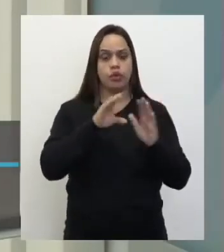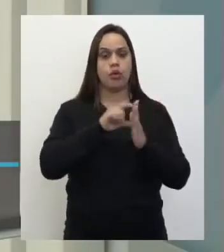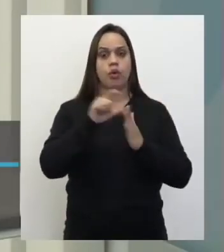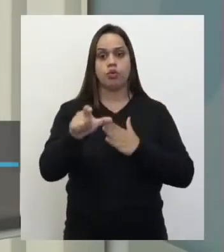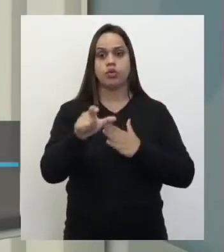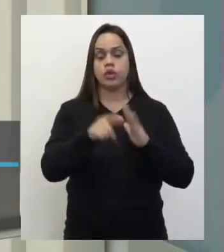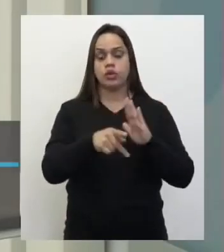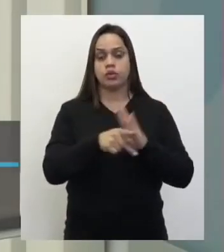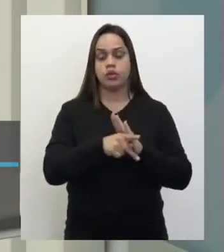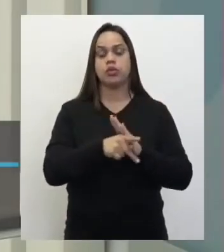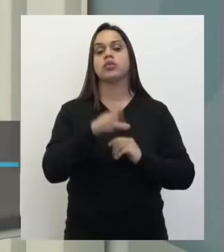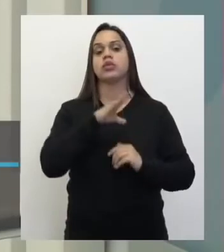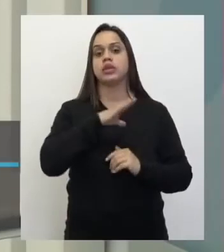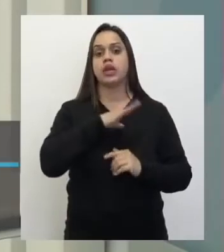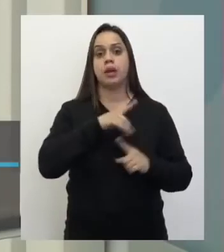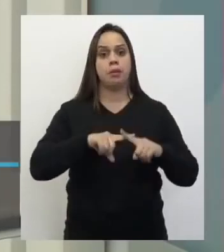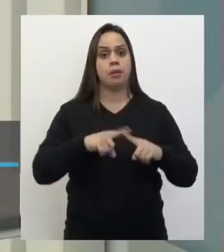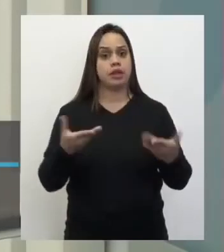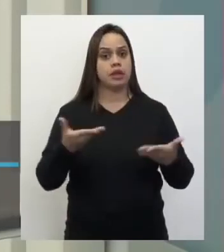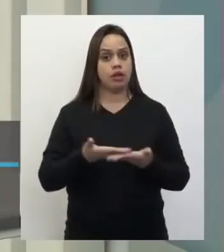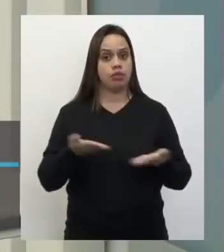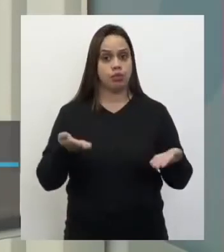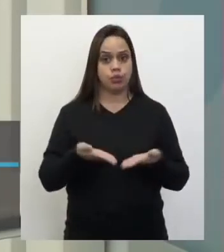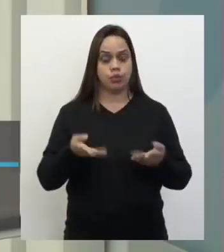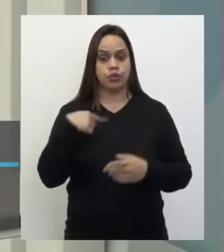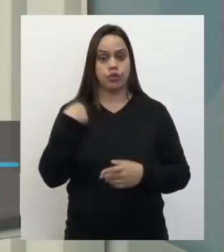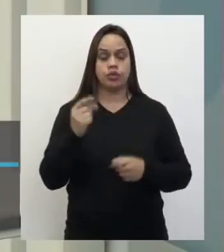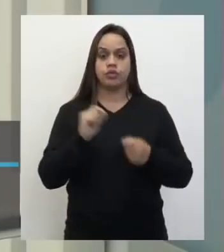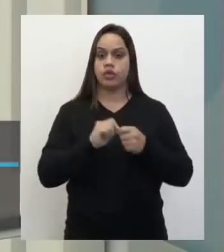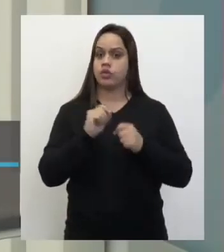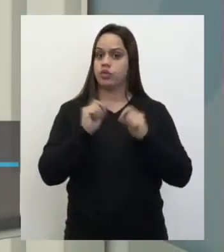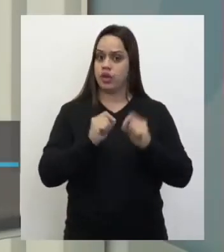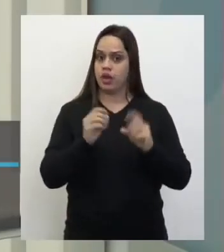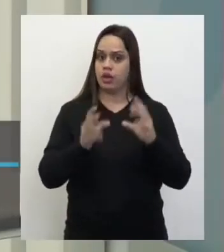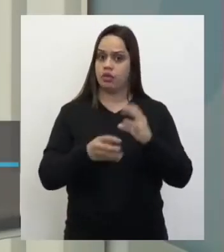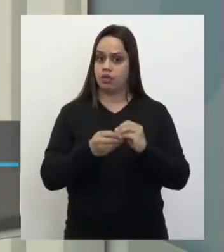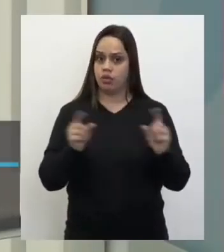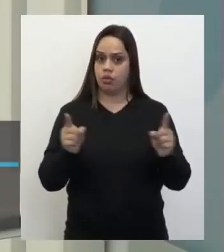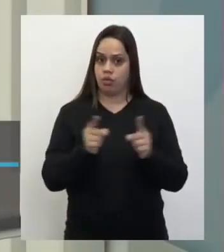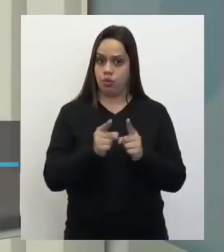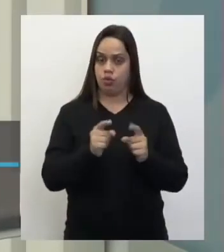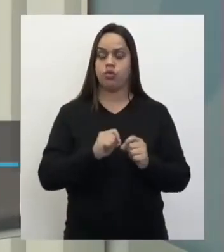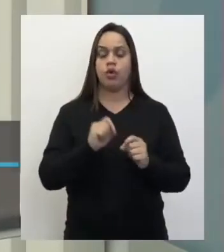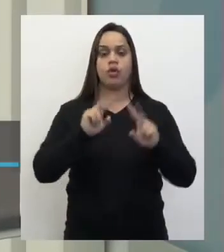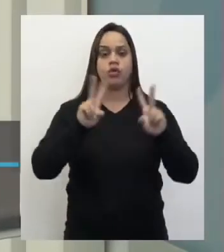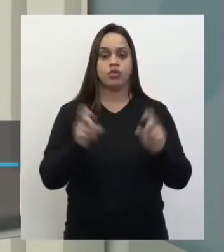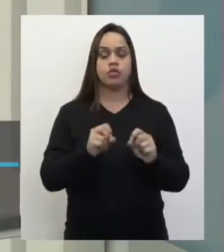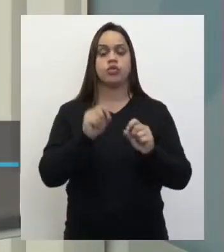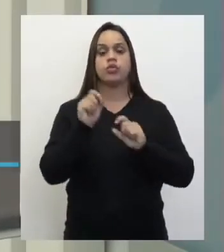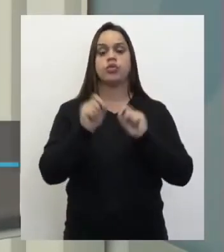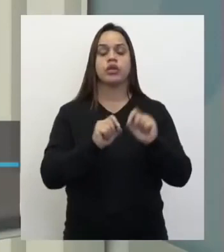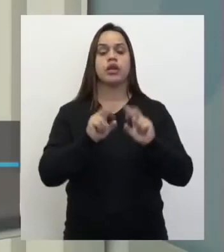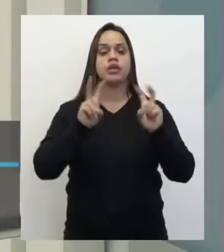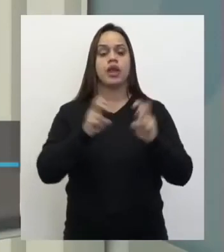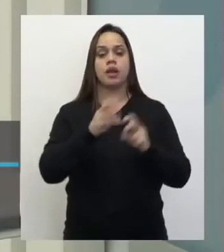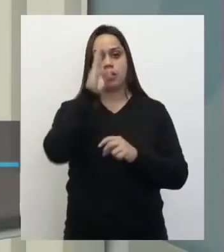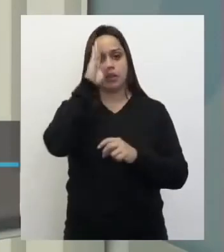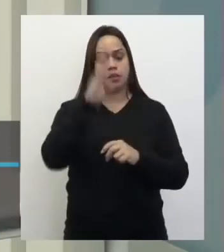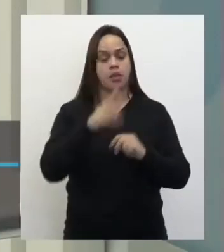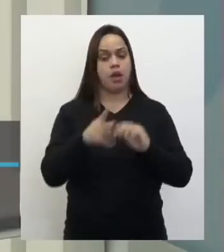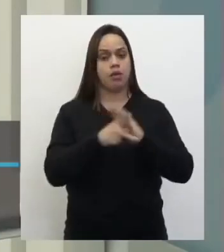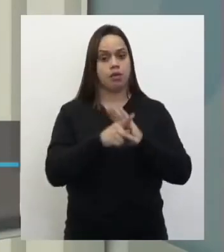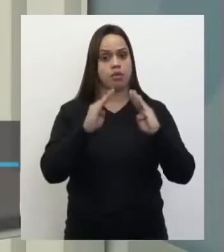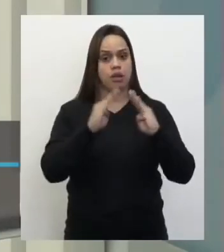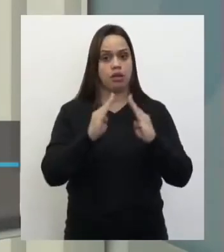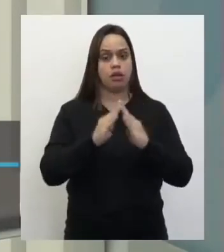cidade. Mas para a aula de hoje, a gente fez um recorte. Então, a gente optou em trabalhar bastante essa questão habitacional